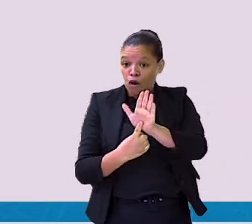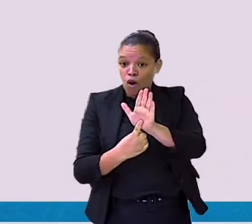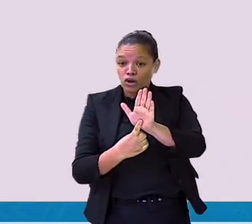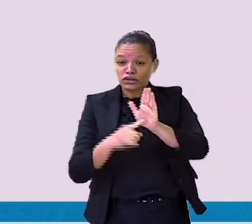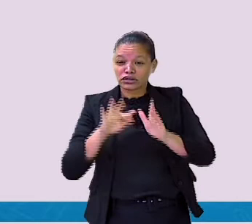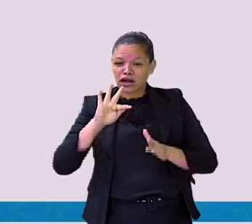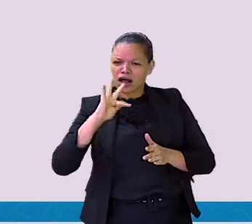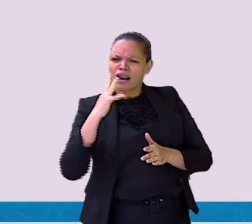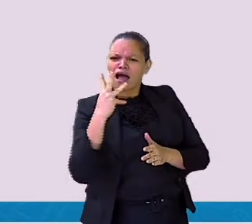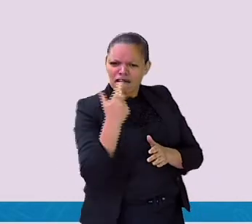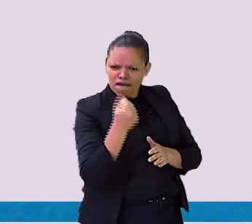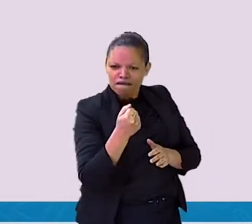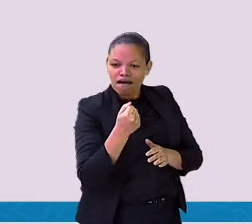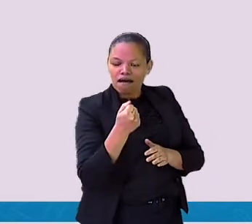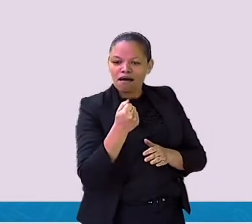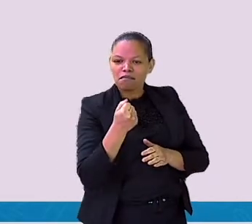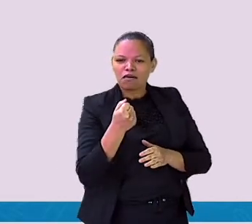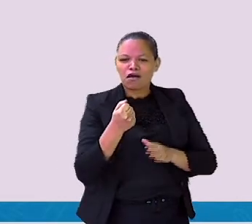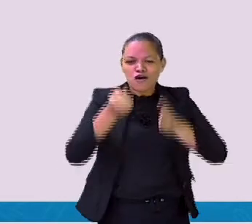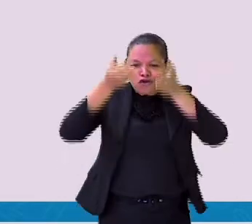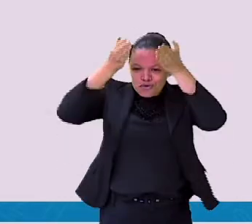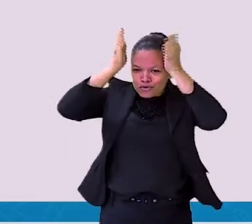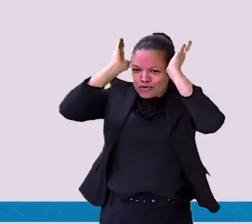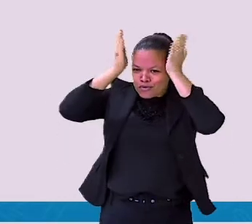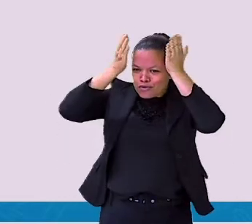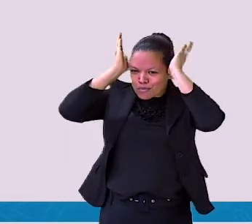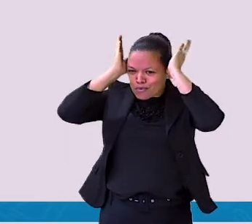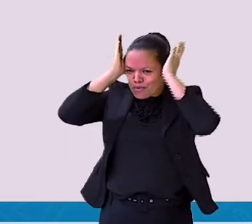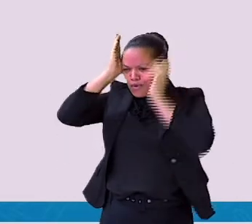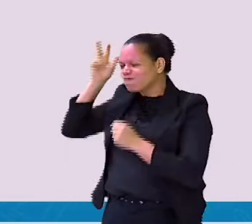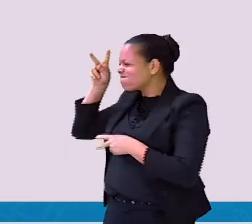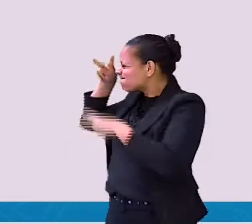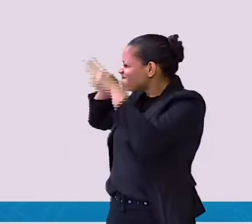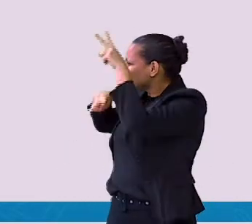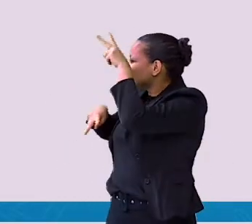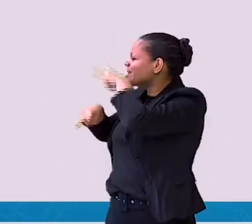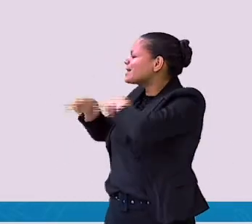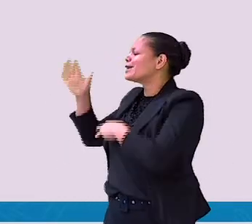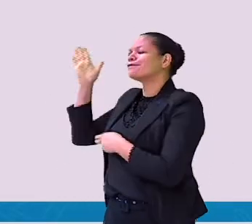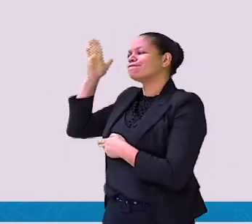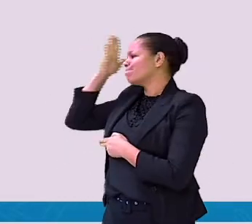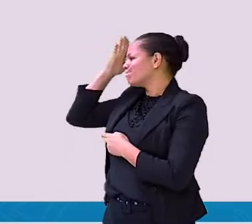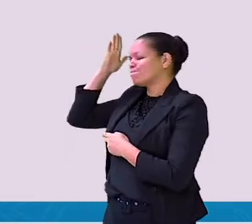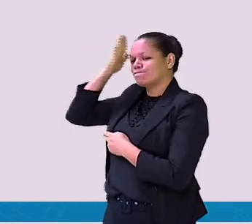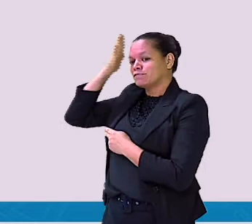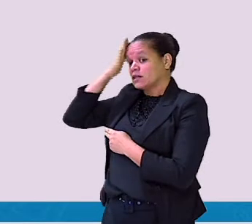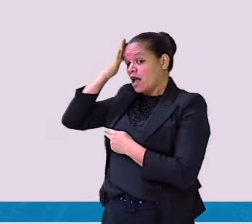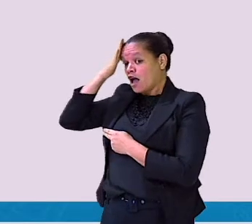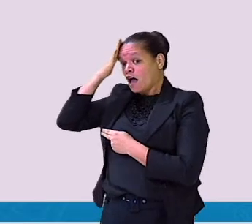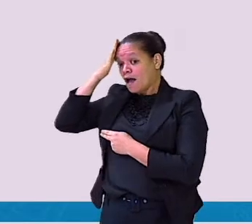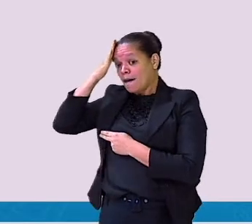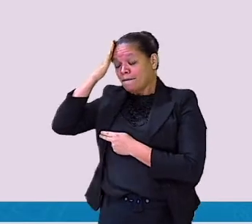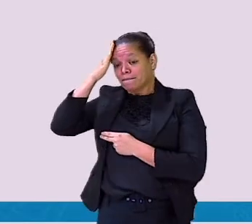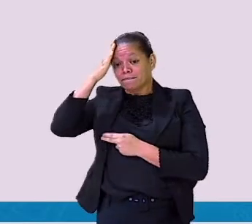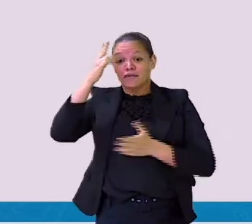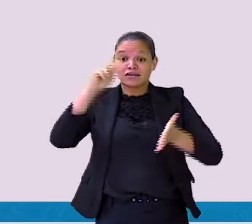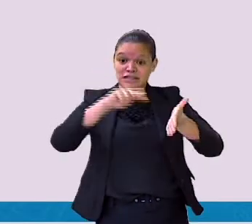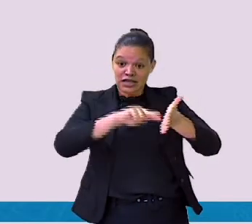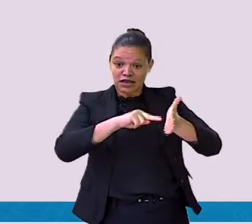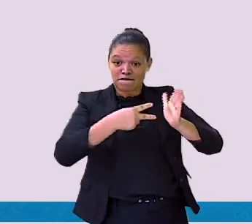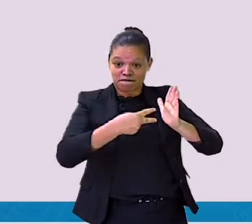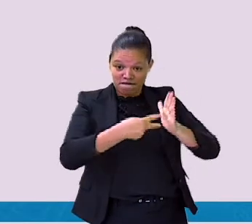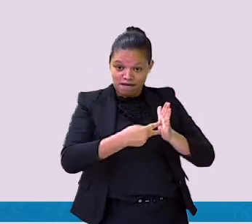sabe ler e escrever, o adjetivo que a gente se refere a ela é que ela é analfabeta,